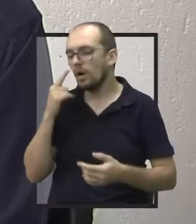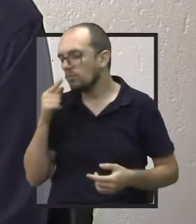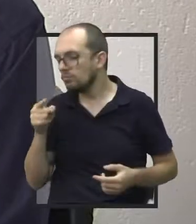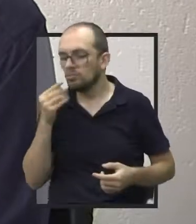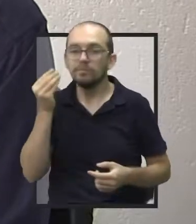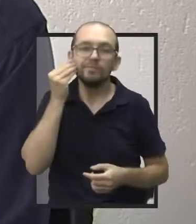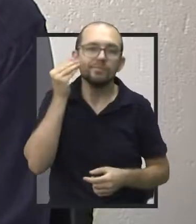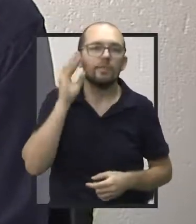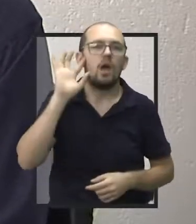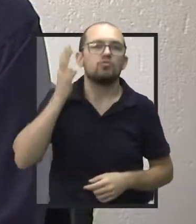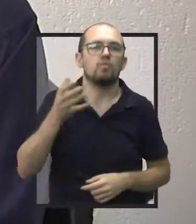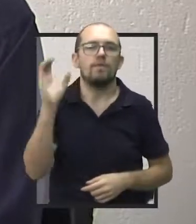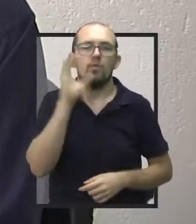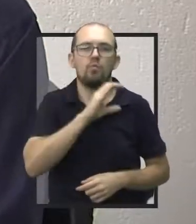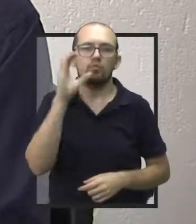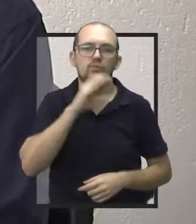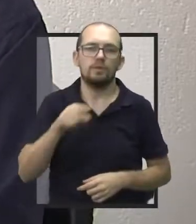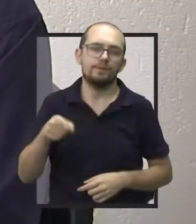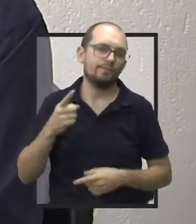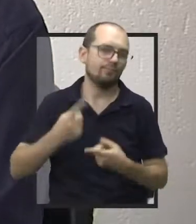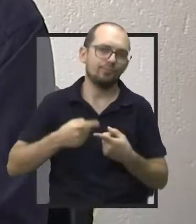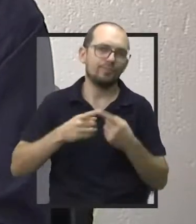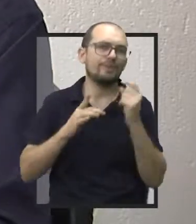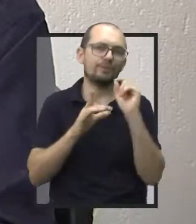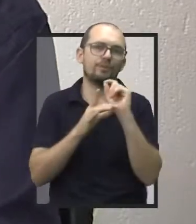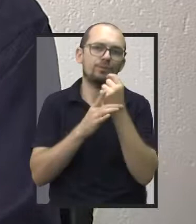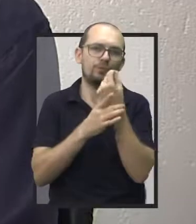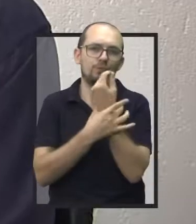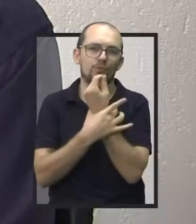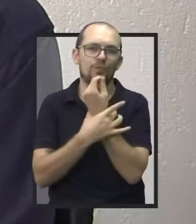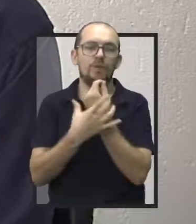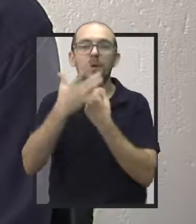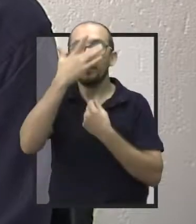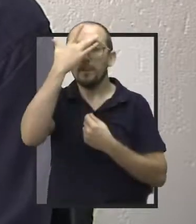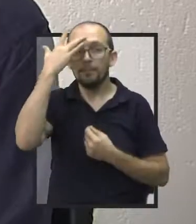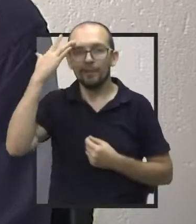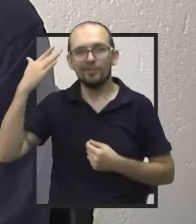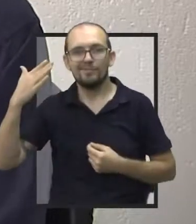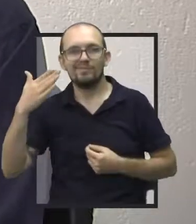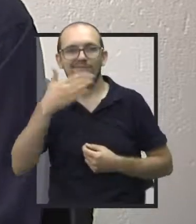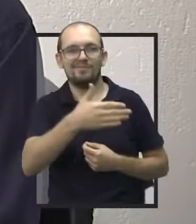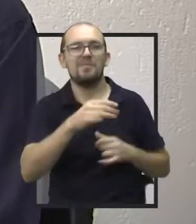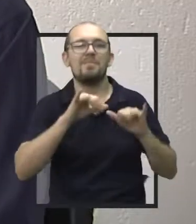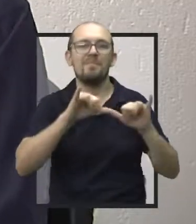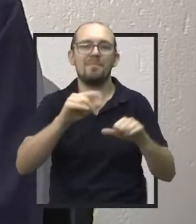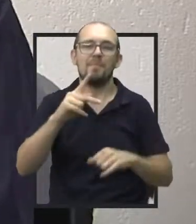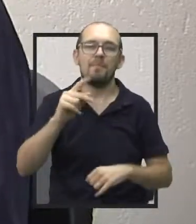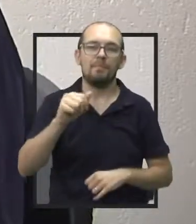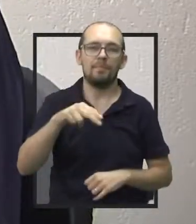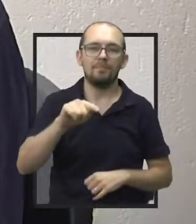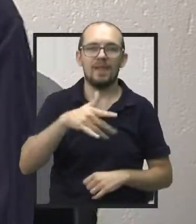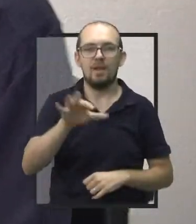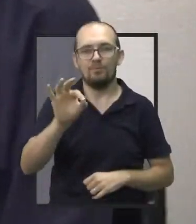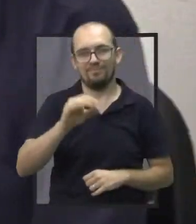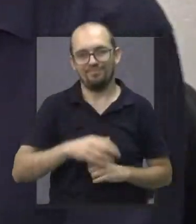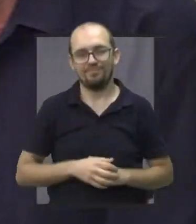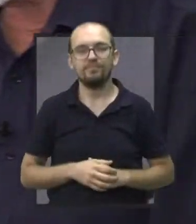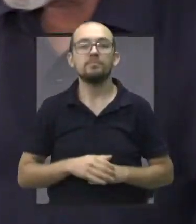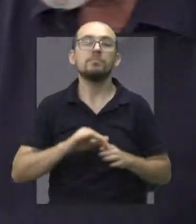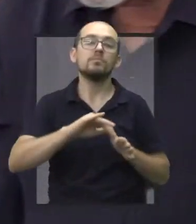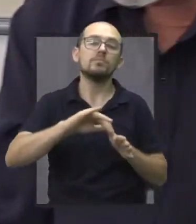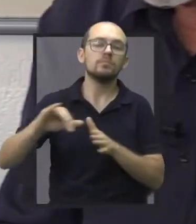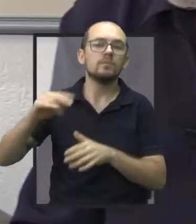resolver aquilo mais rápido possível pelo fato de dar segurança a quem vai ali é o submercado panelão vereadores e também